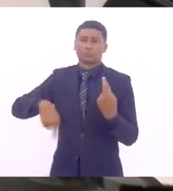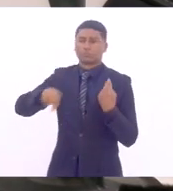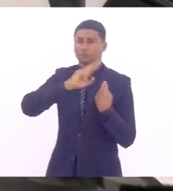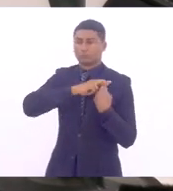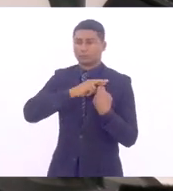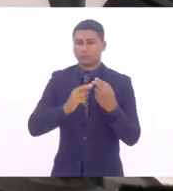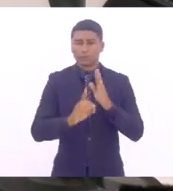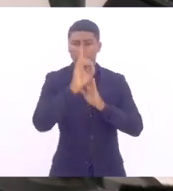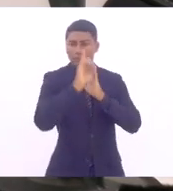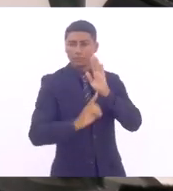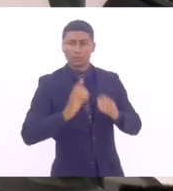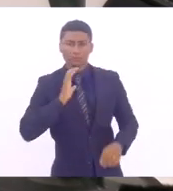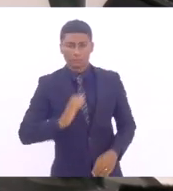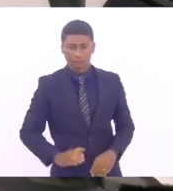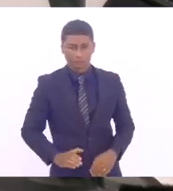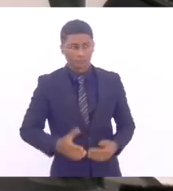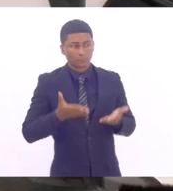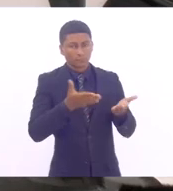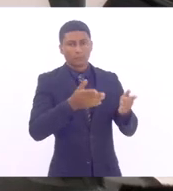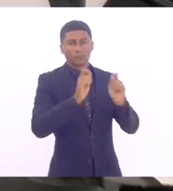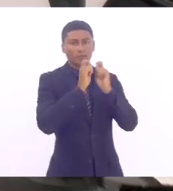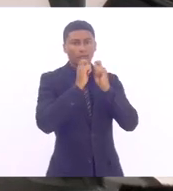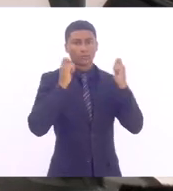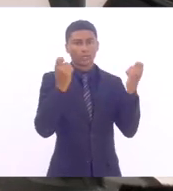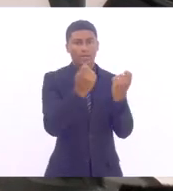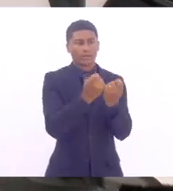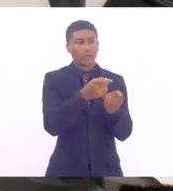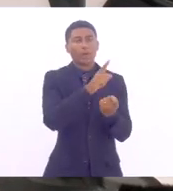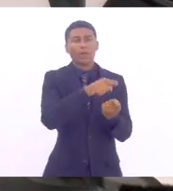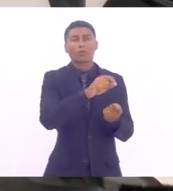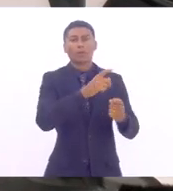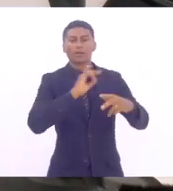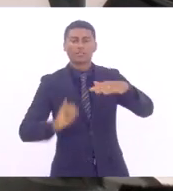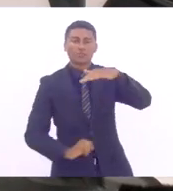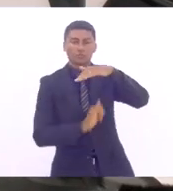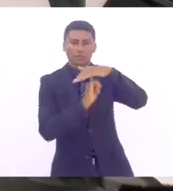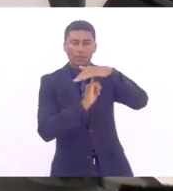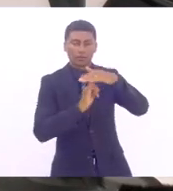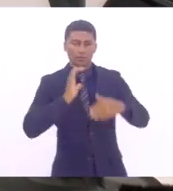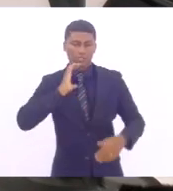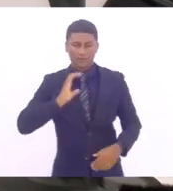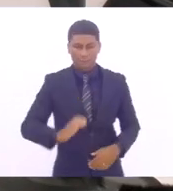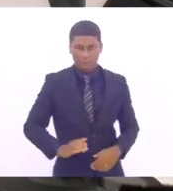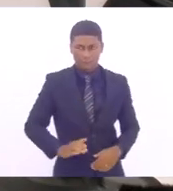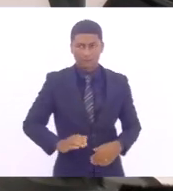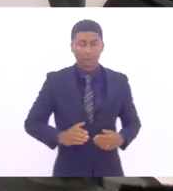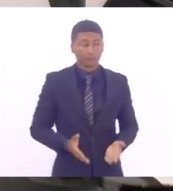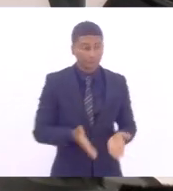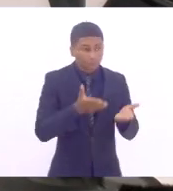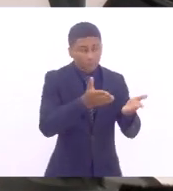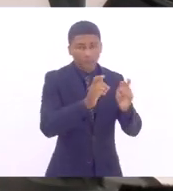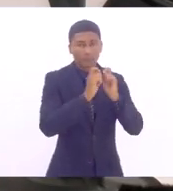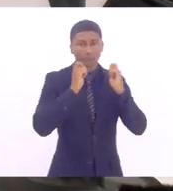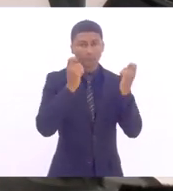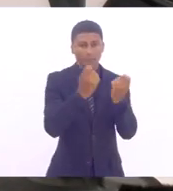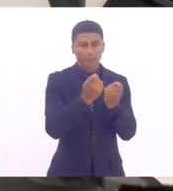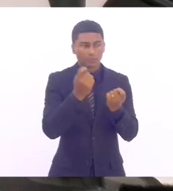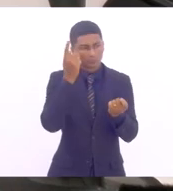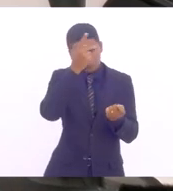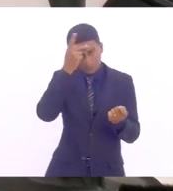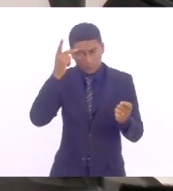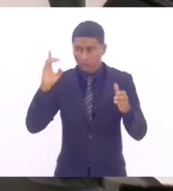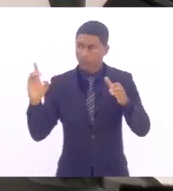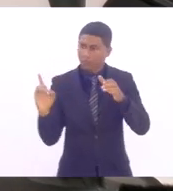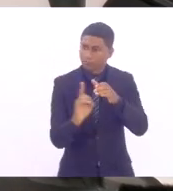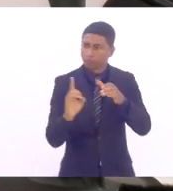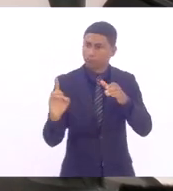a associação é uma instituição civil. E é a forma como a associação trata seus membros e organiza seus membros